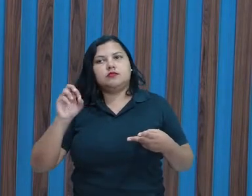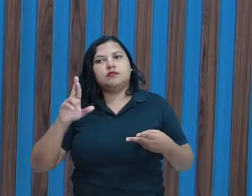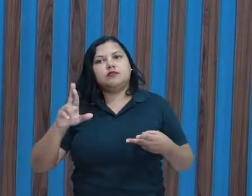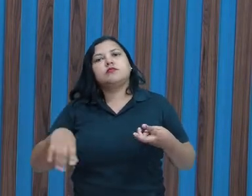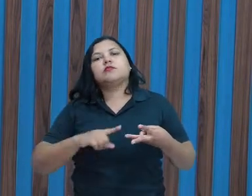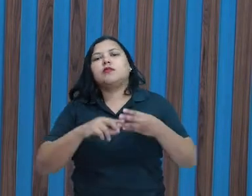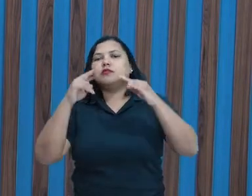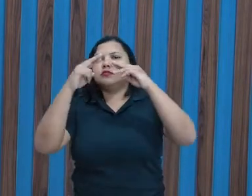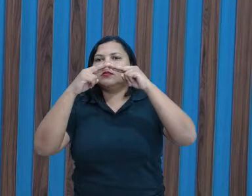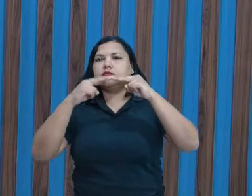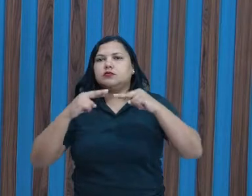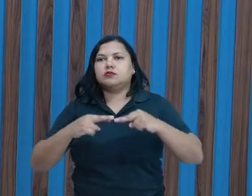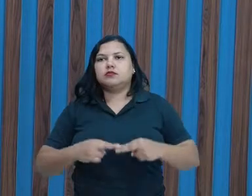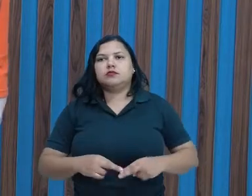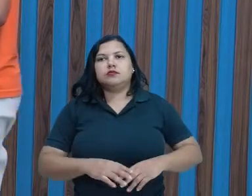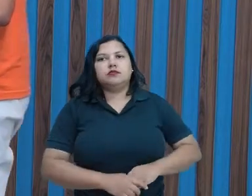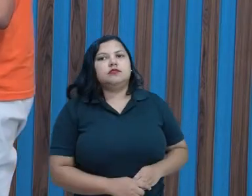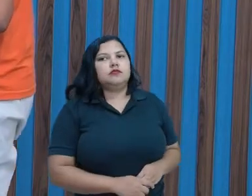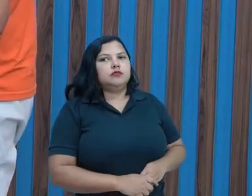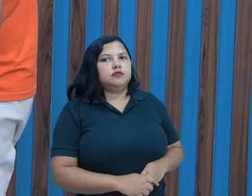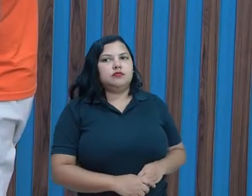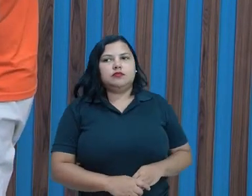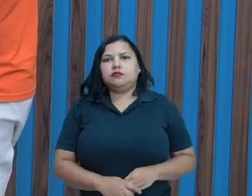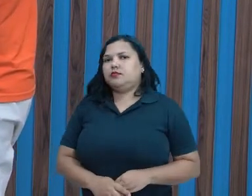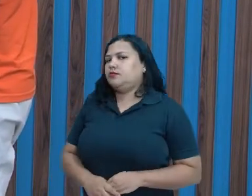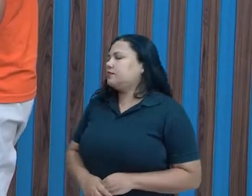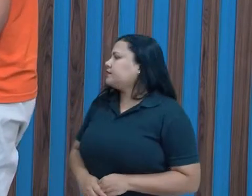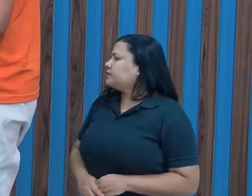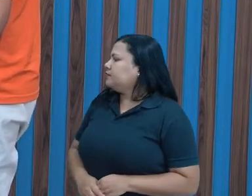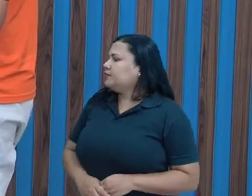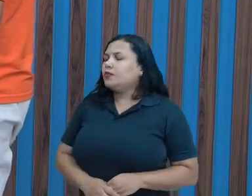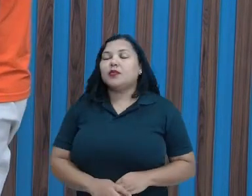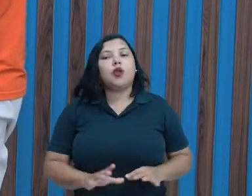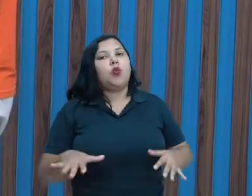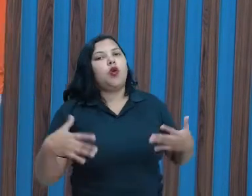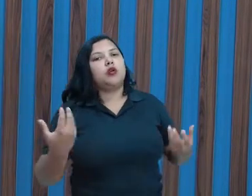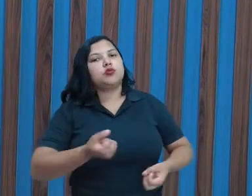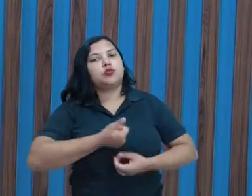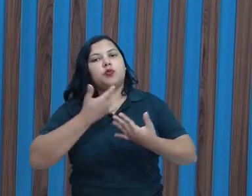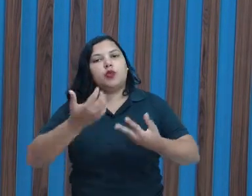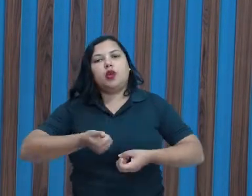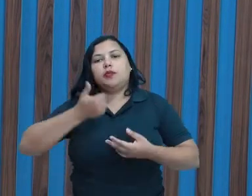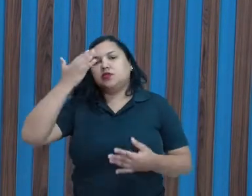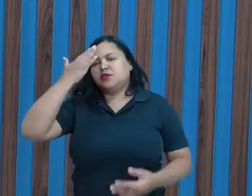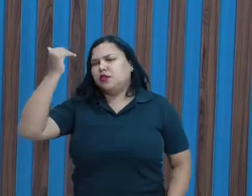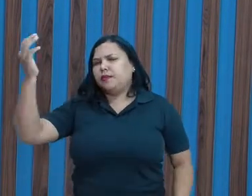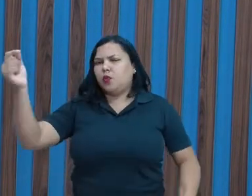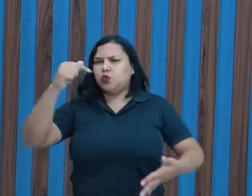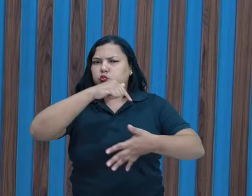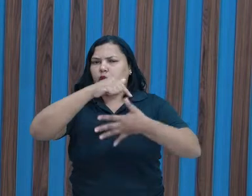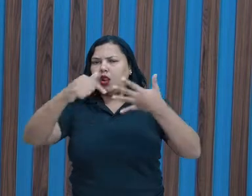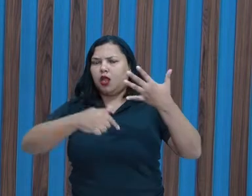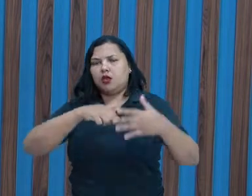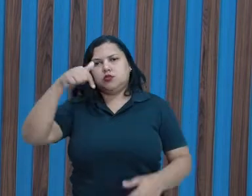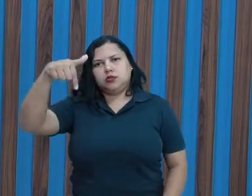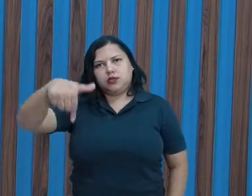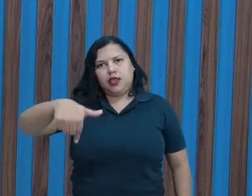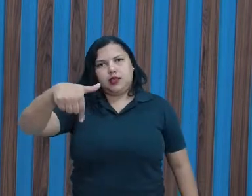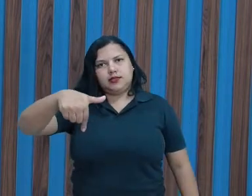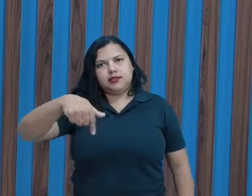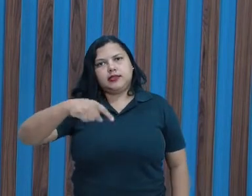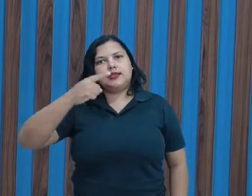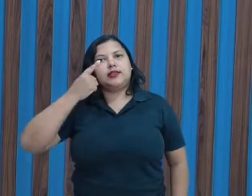Como sempre, igual à letra de música, tá? Então, quais são os 7 poemas mais famosos da literatura inglesa? A gente viu